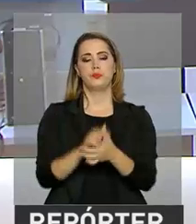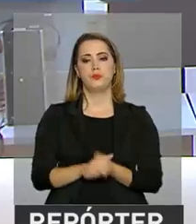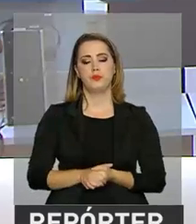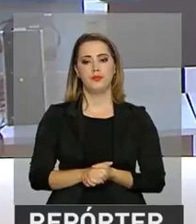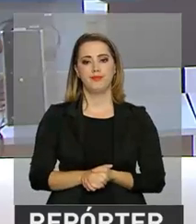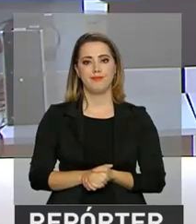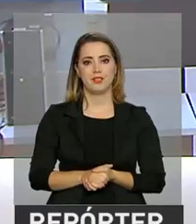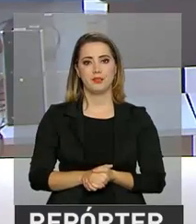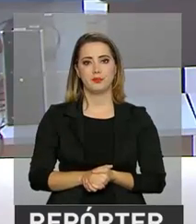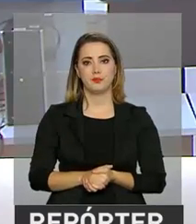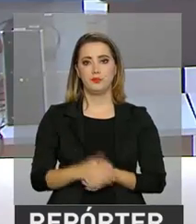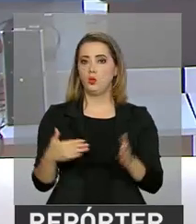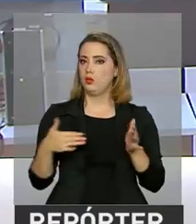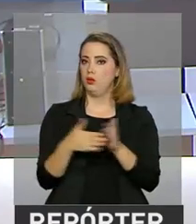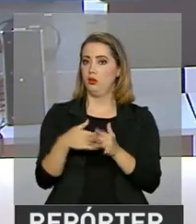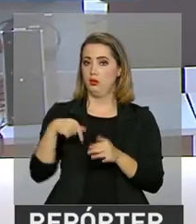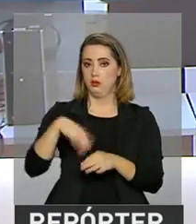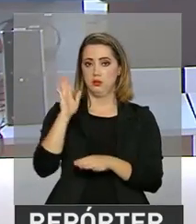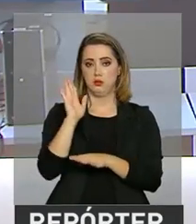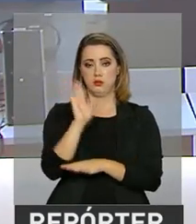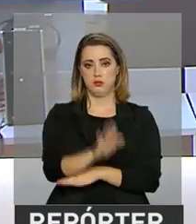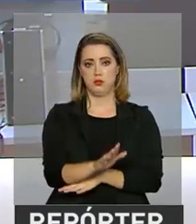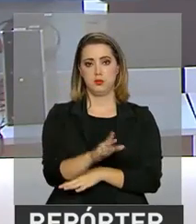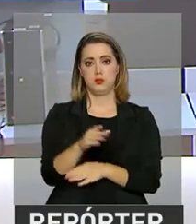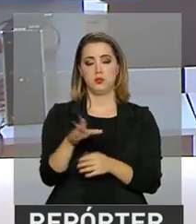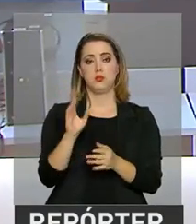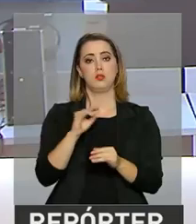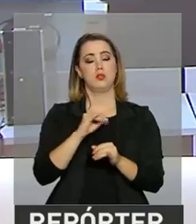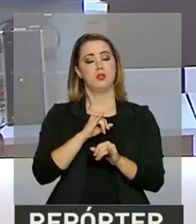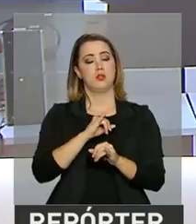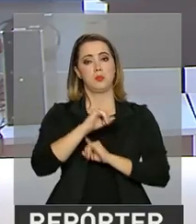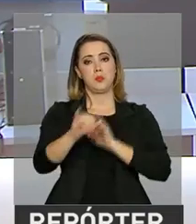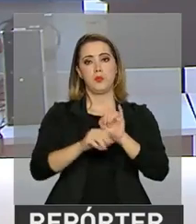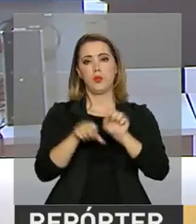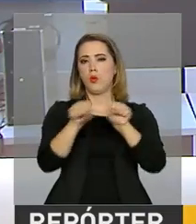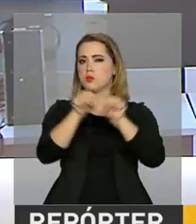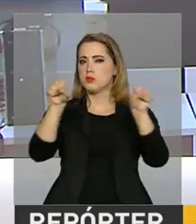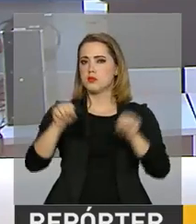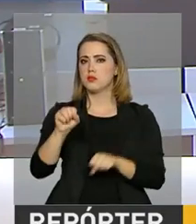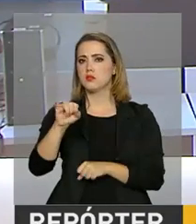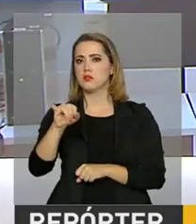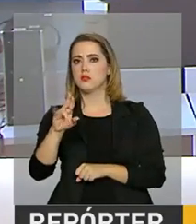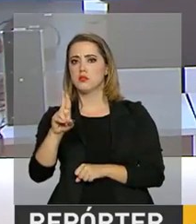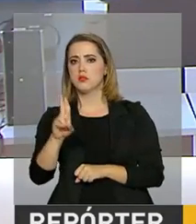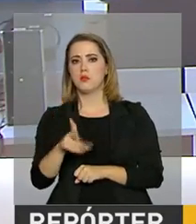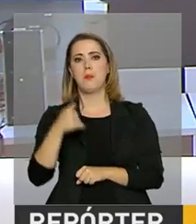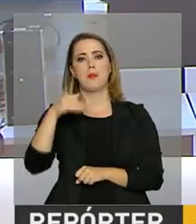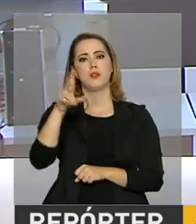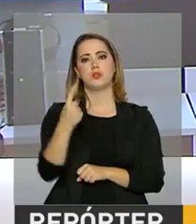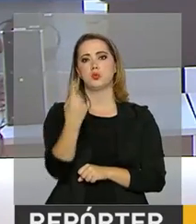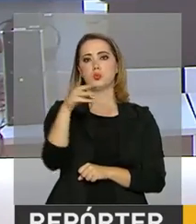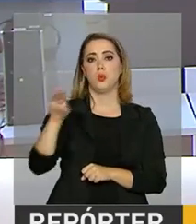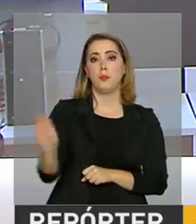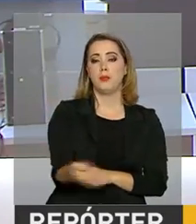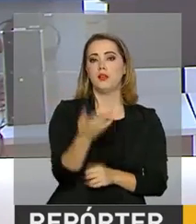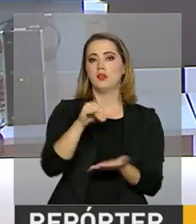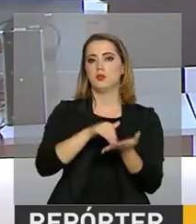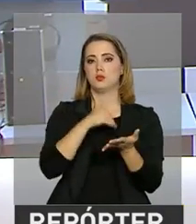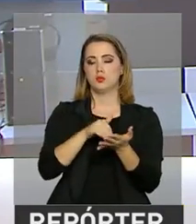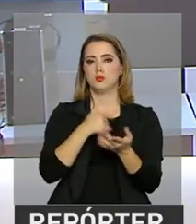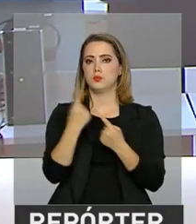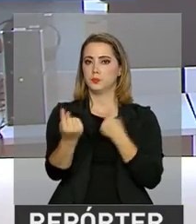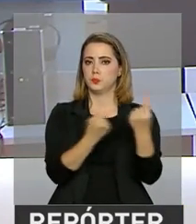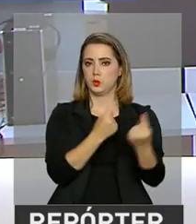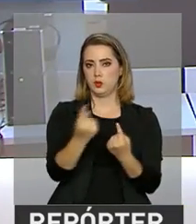né até o início desta tarde o portal do czu Já tinha recebido mais de 1 milhão de inscrições Vale lembrar que cada